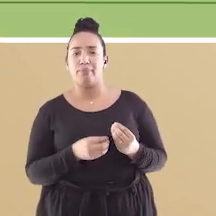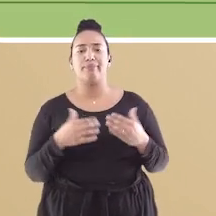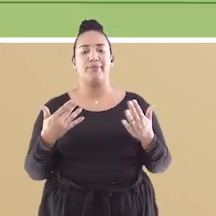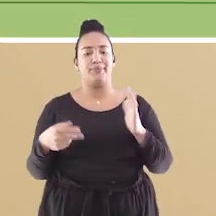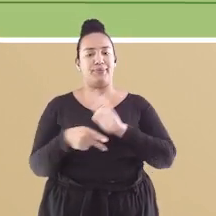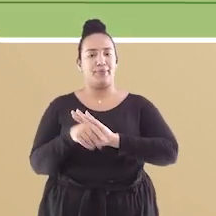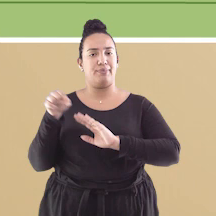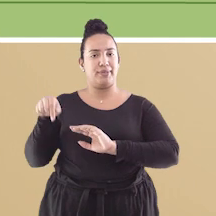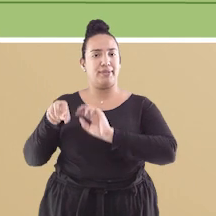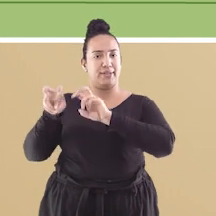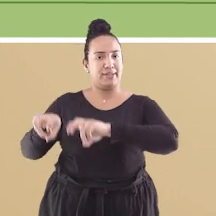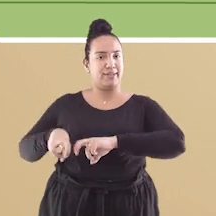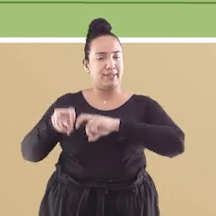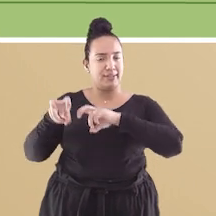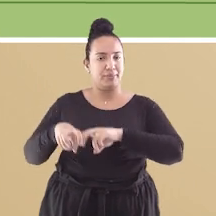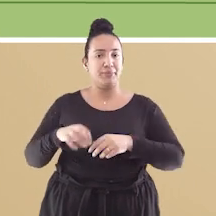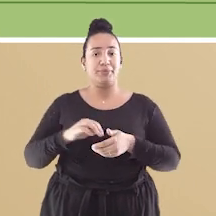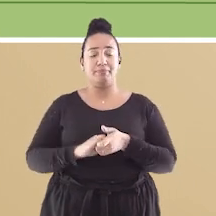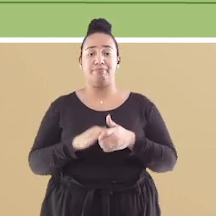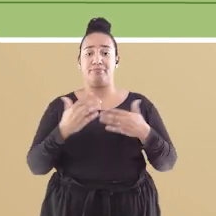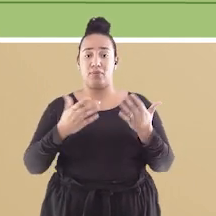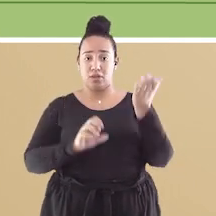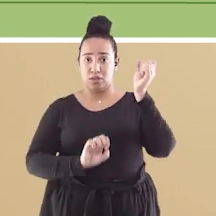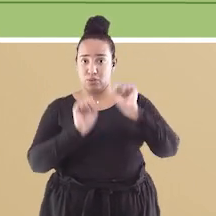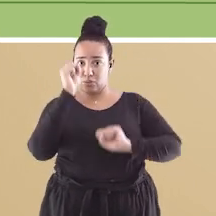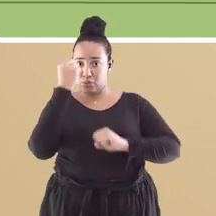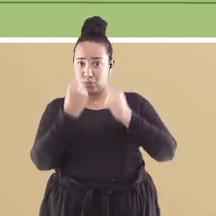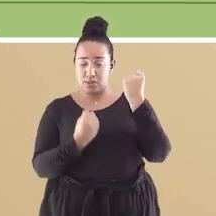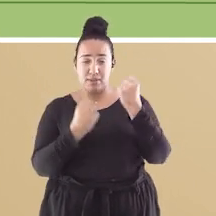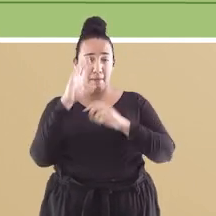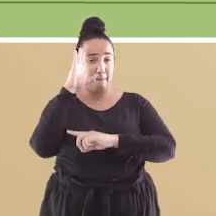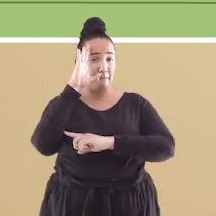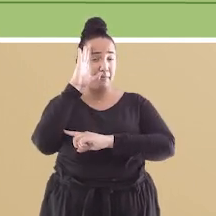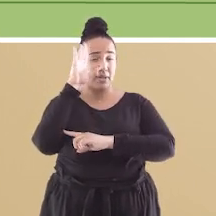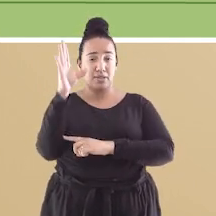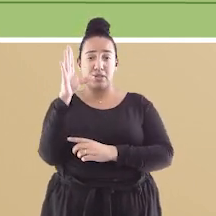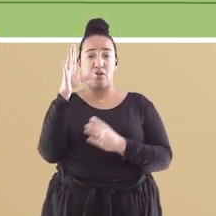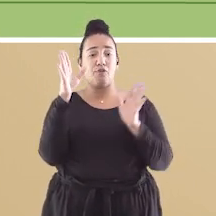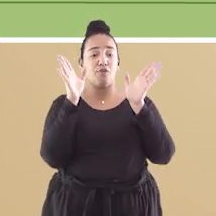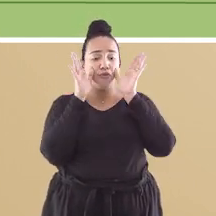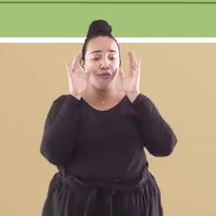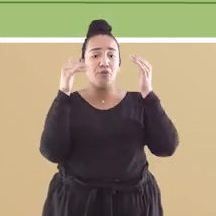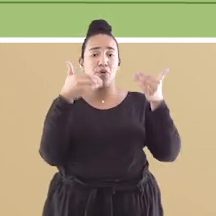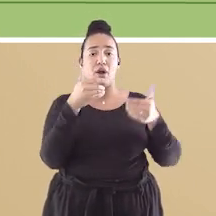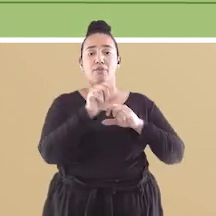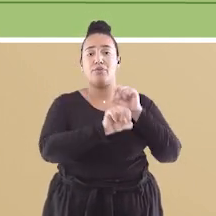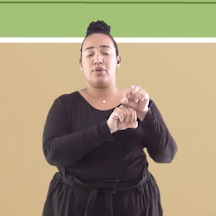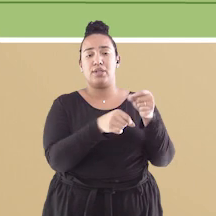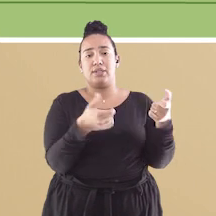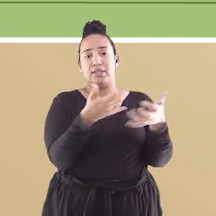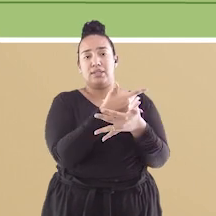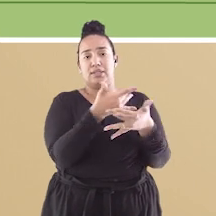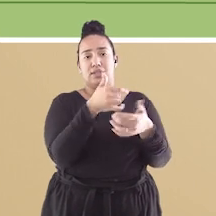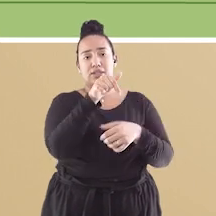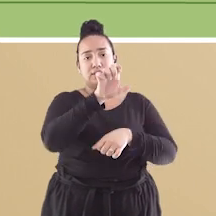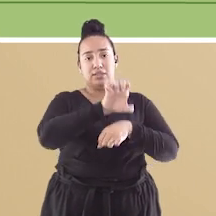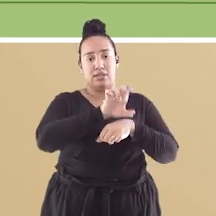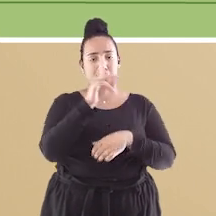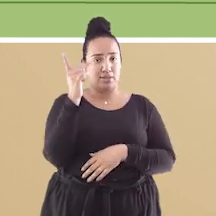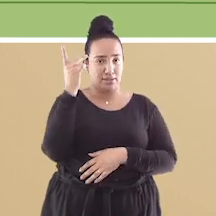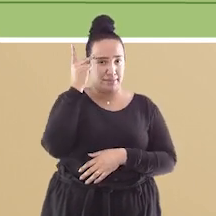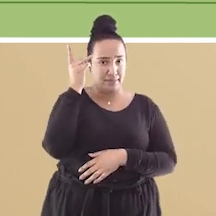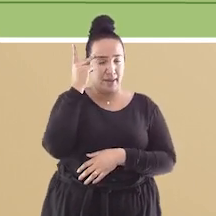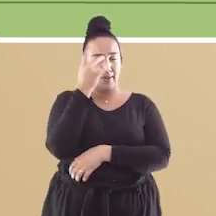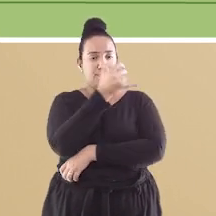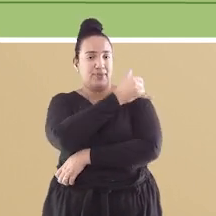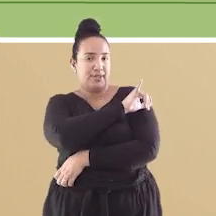Do campo. As indústrias principalmente se concentravam nas grandes cidades do estado de São Paulo